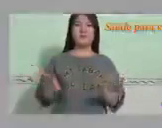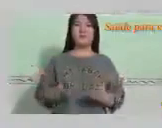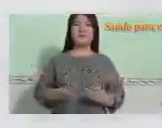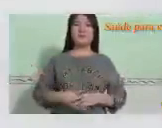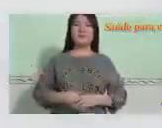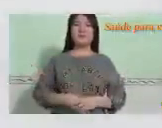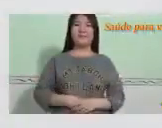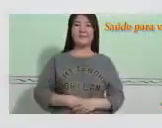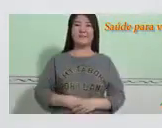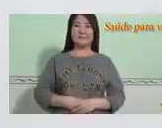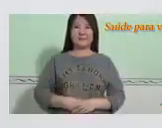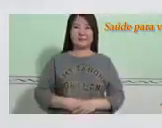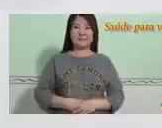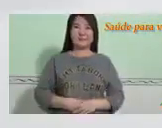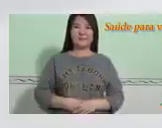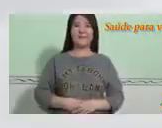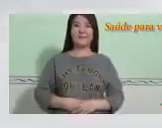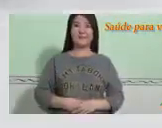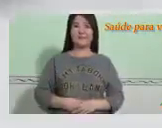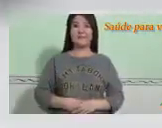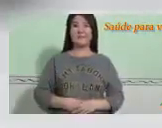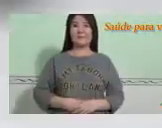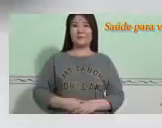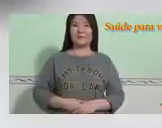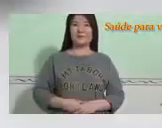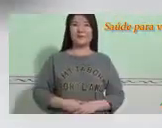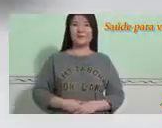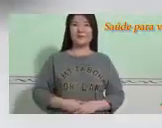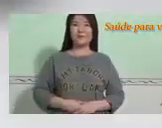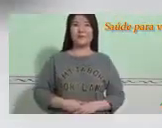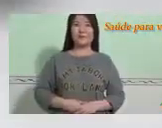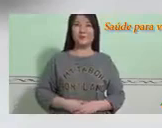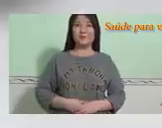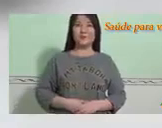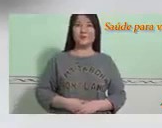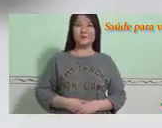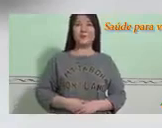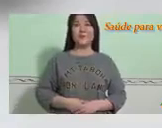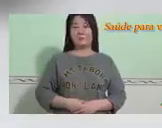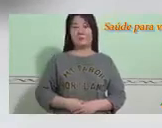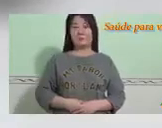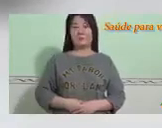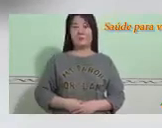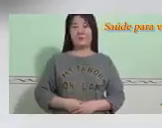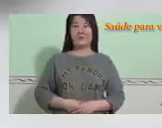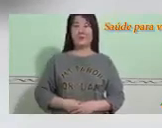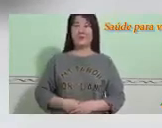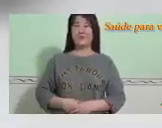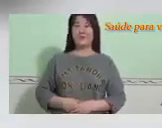a secid lhe atingiu o dhs trrs op ea cerr rr o acento agudo